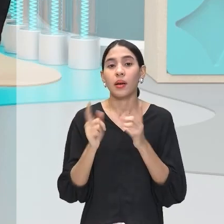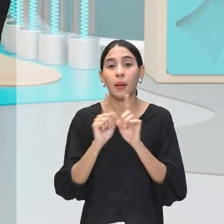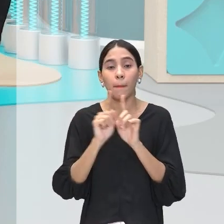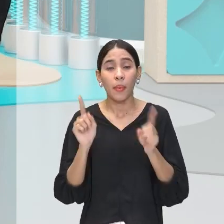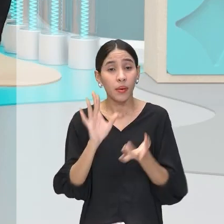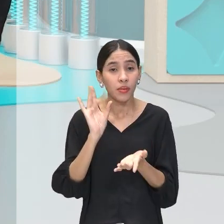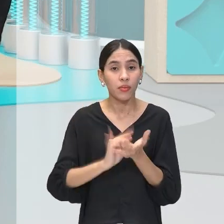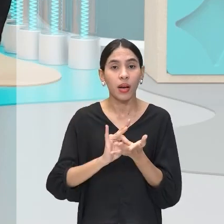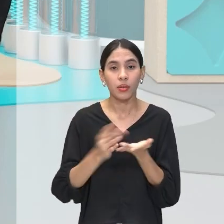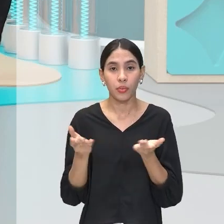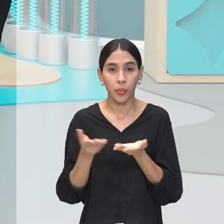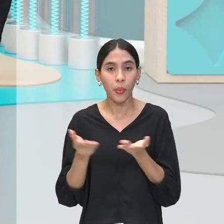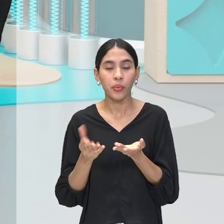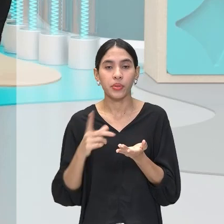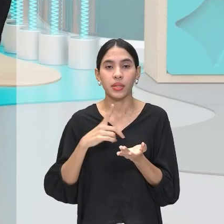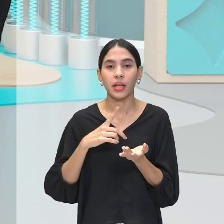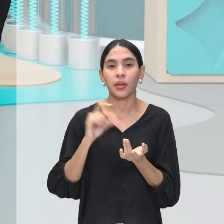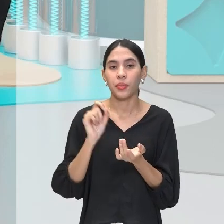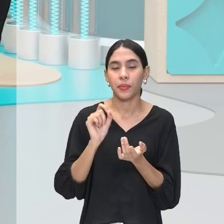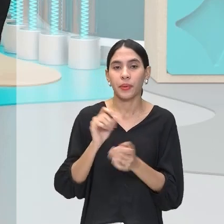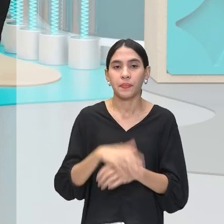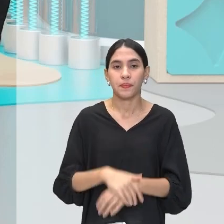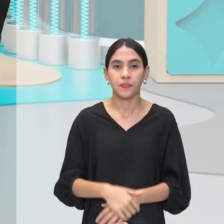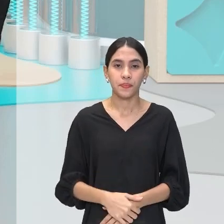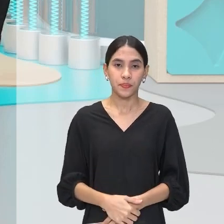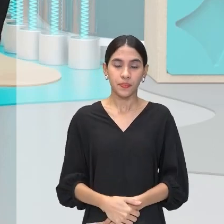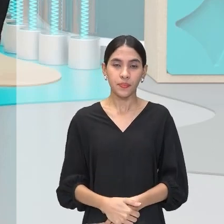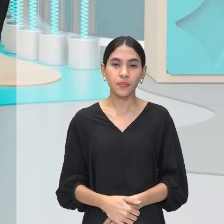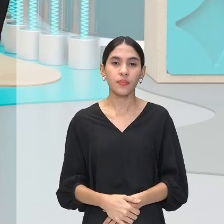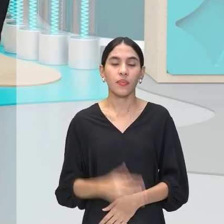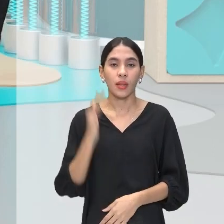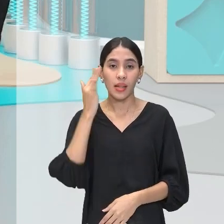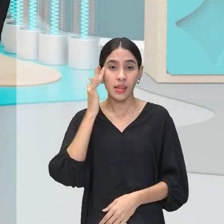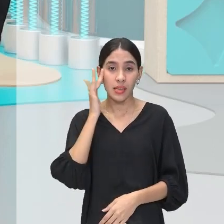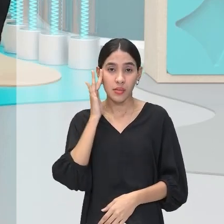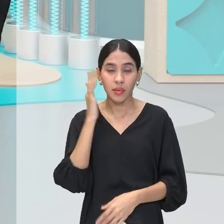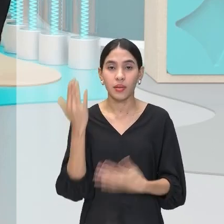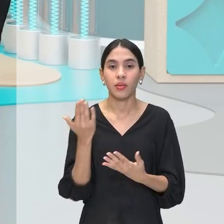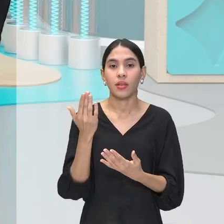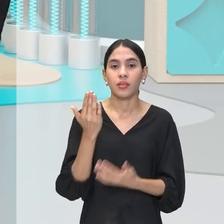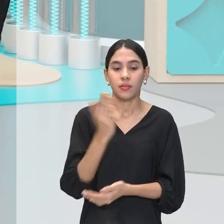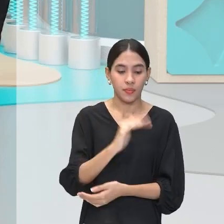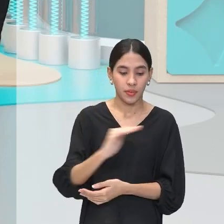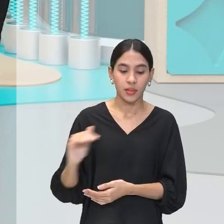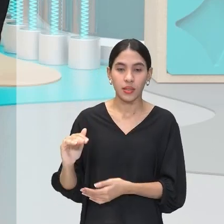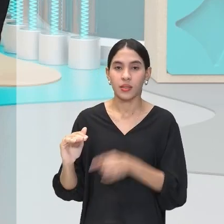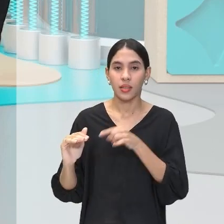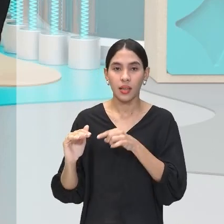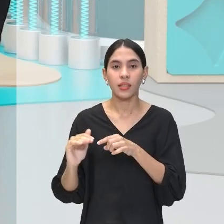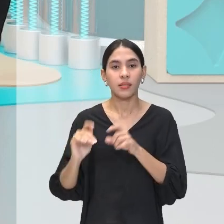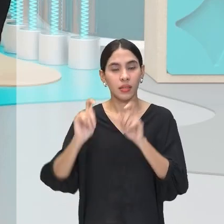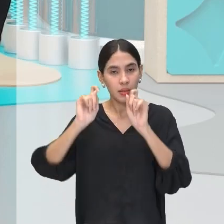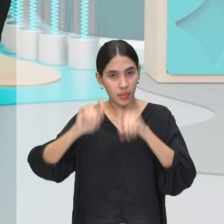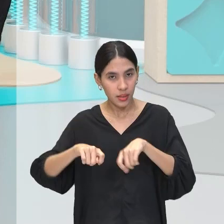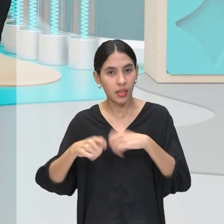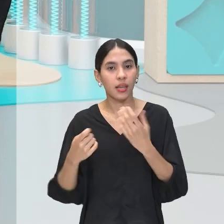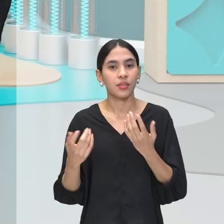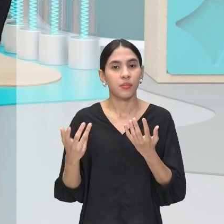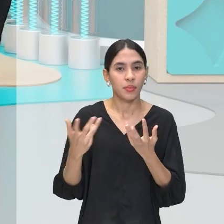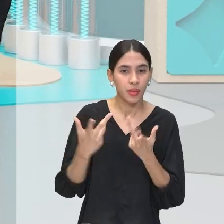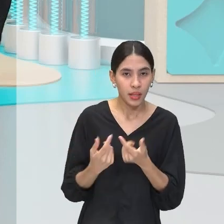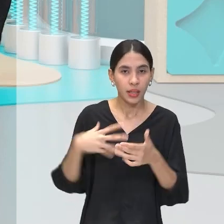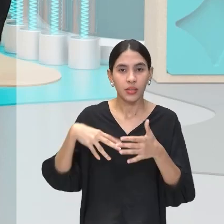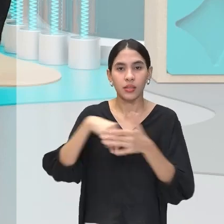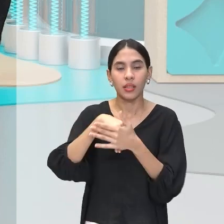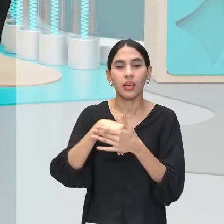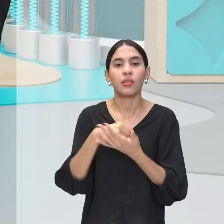atualidade, existe esse entendimento de que a criança é o ser competente dentro